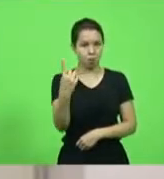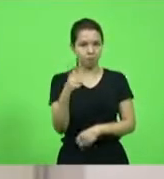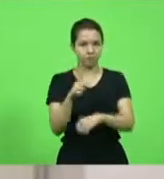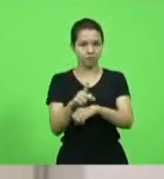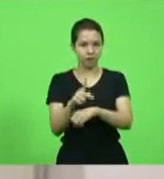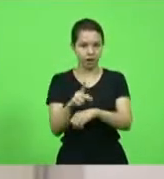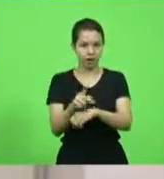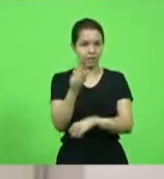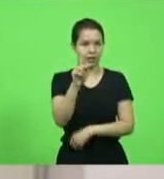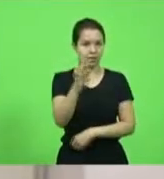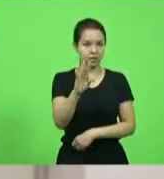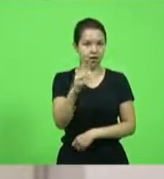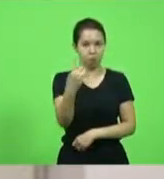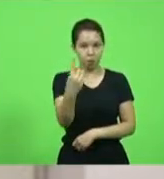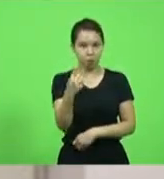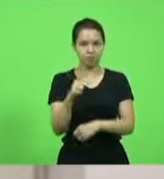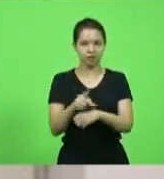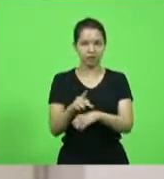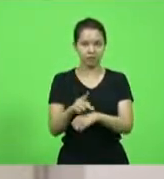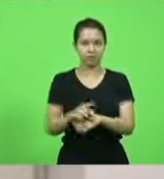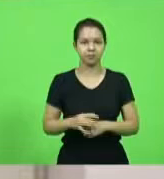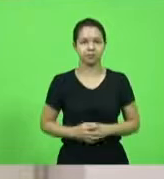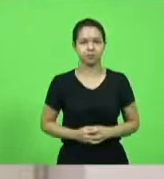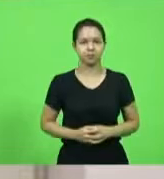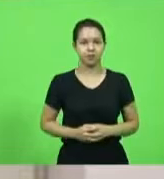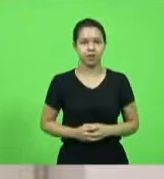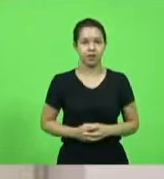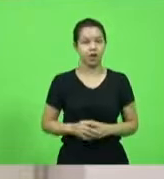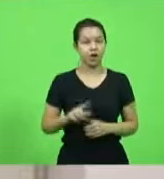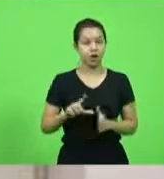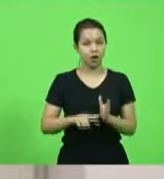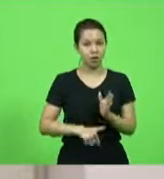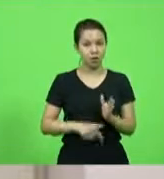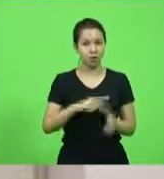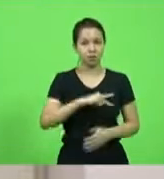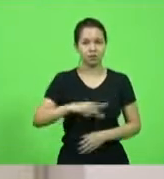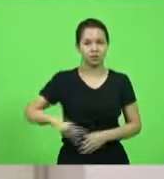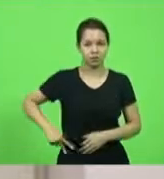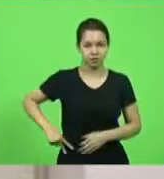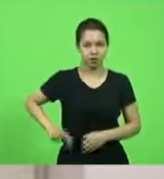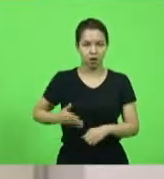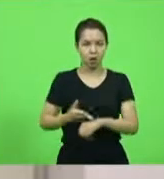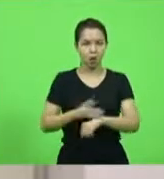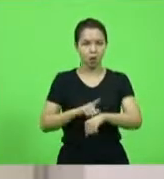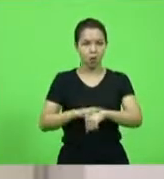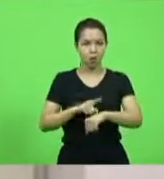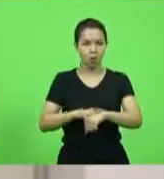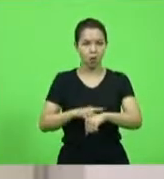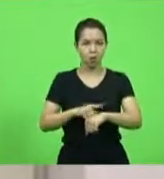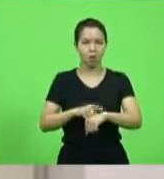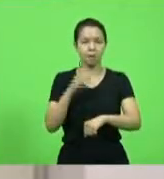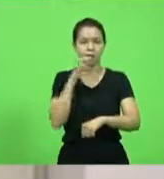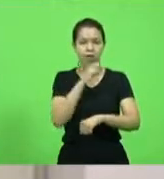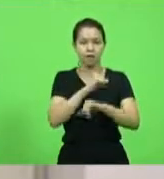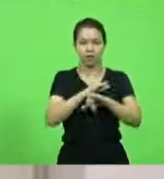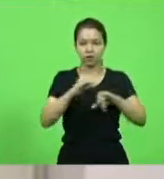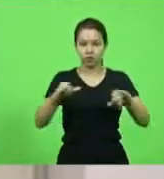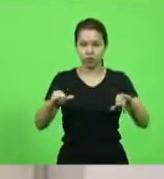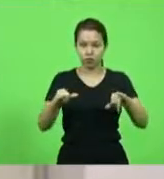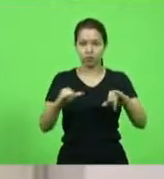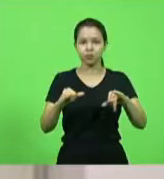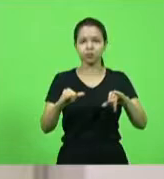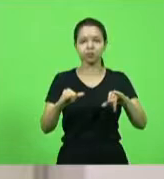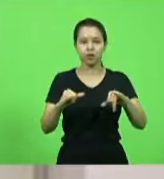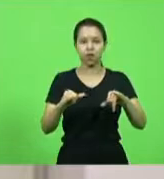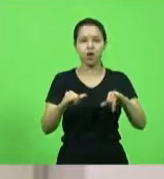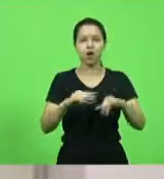e PT, 1 vaga. Momento seguinte, o senhor presidente adentrou no próximo horário, breves comunicações. Fizeram